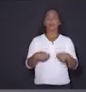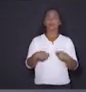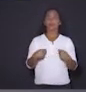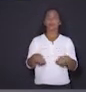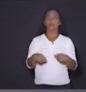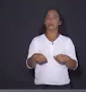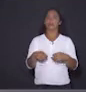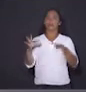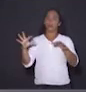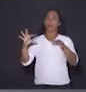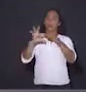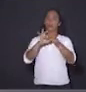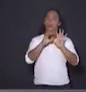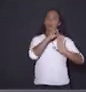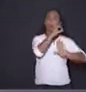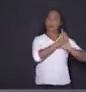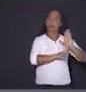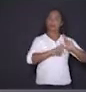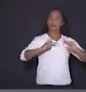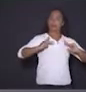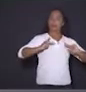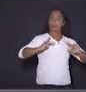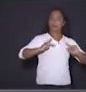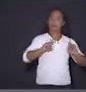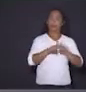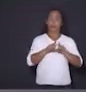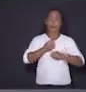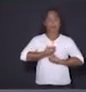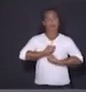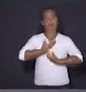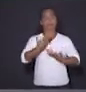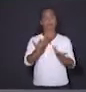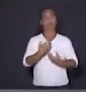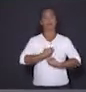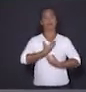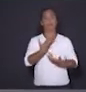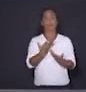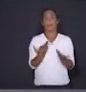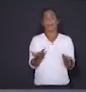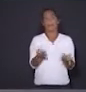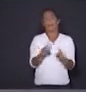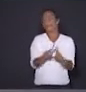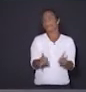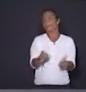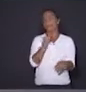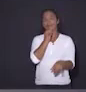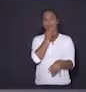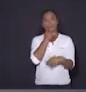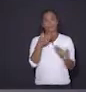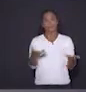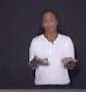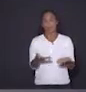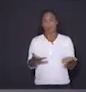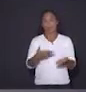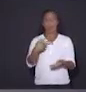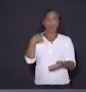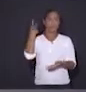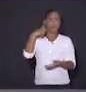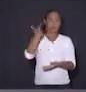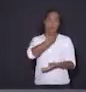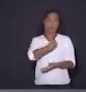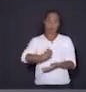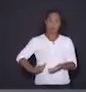precisa se aliar o direito à privacidade e à liberdade de expressão infelizmente até hoje as políticas públicas de conexão à internet no país